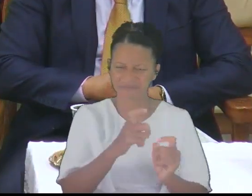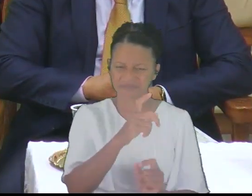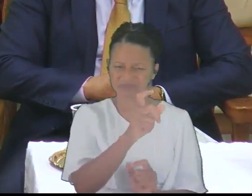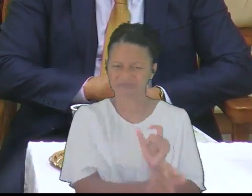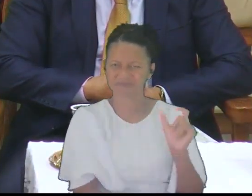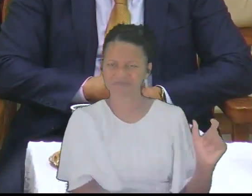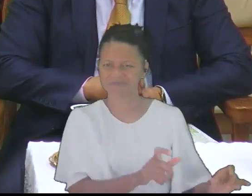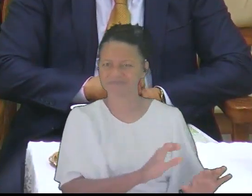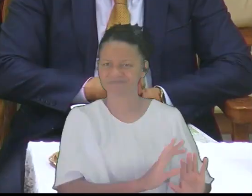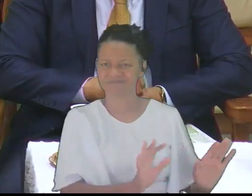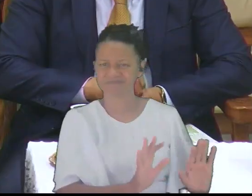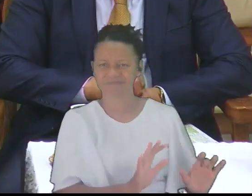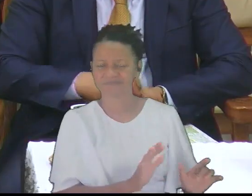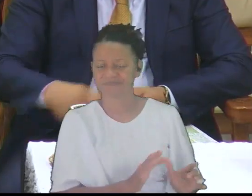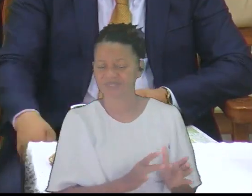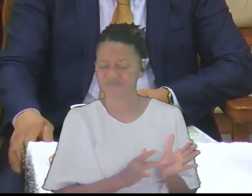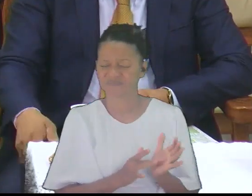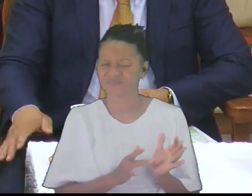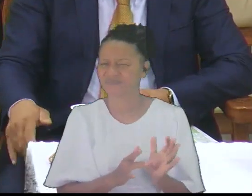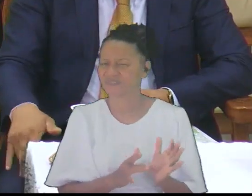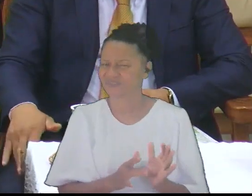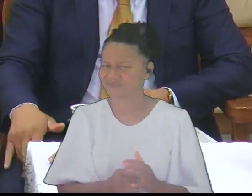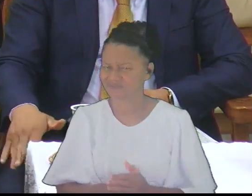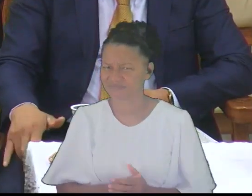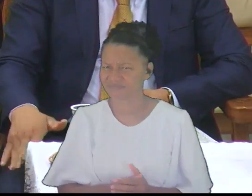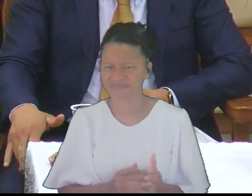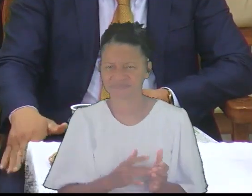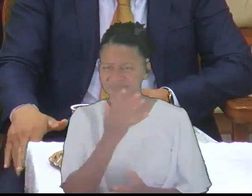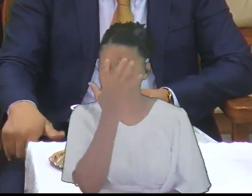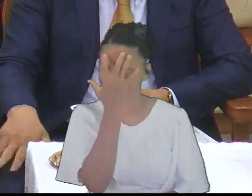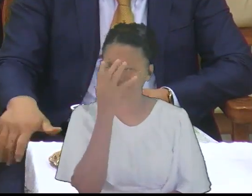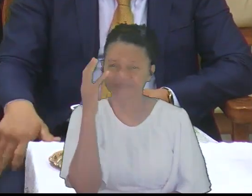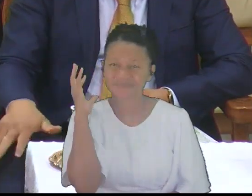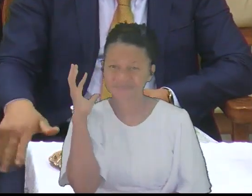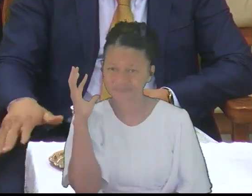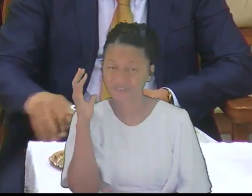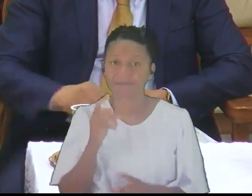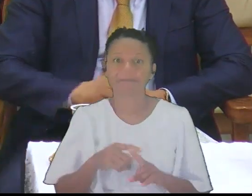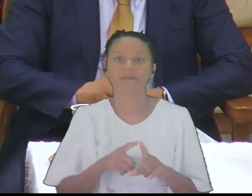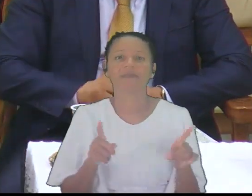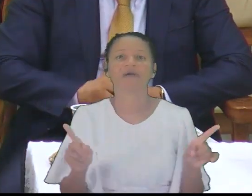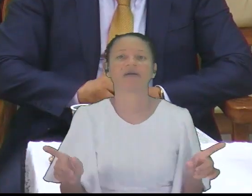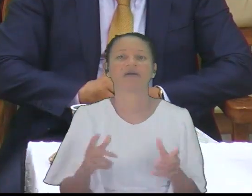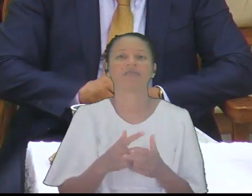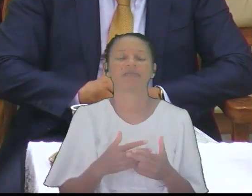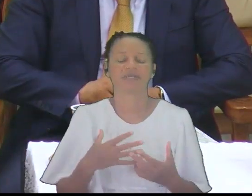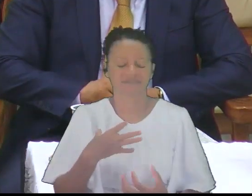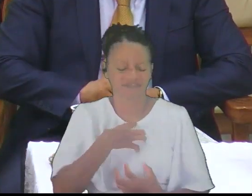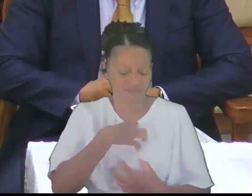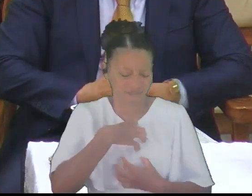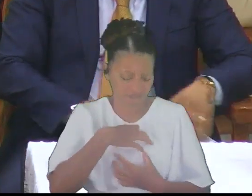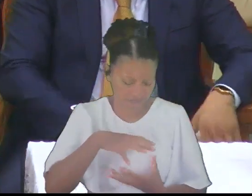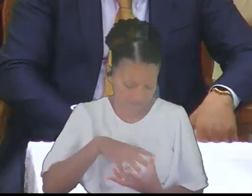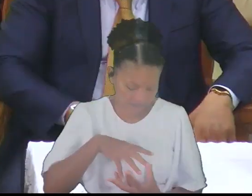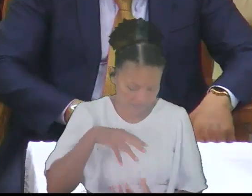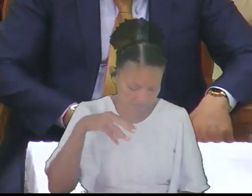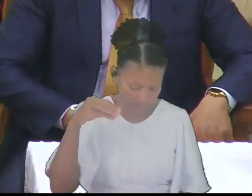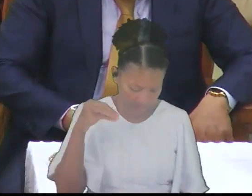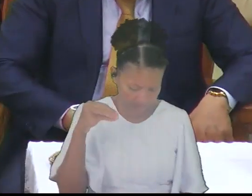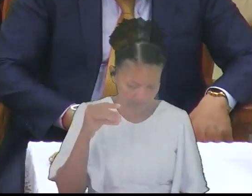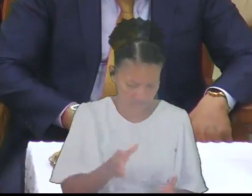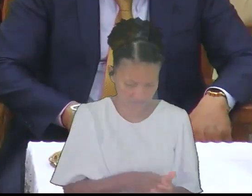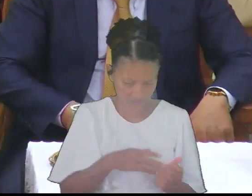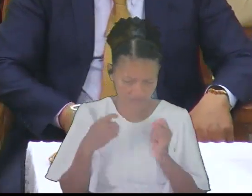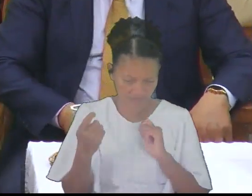pessoas, mas não estão. É só fingimento, é hipocrisia. Aleluia. Mas é aquela coisa da alma. Aleluia.